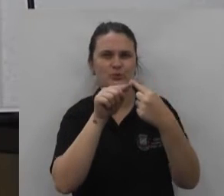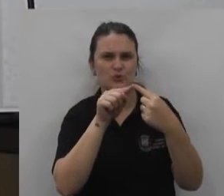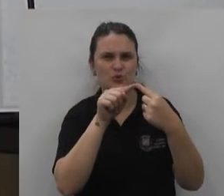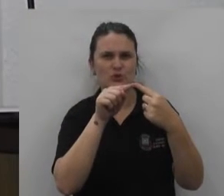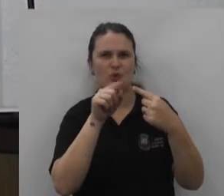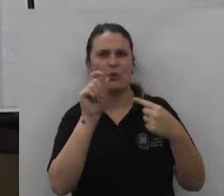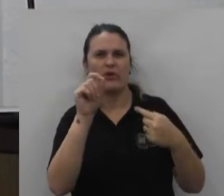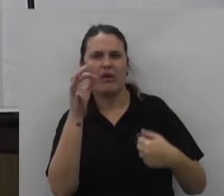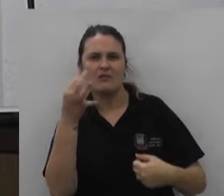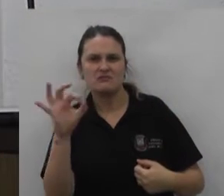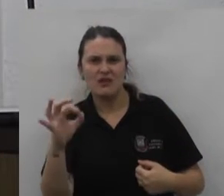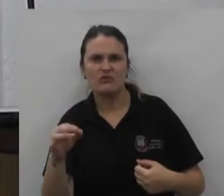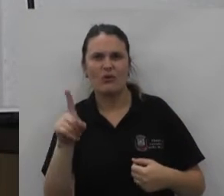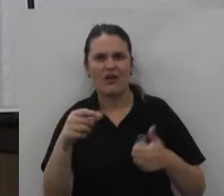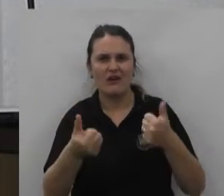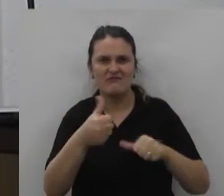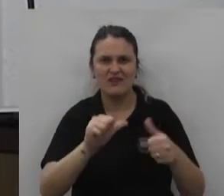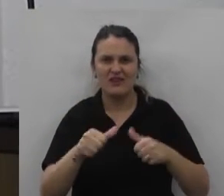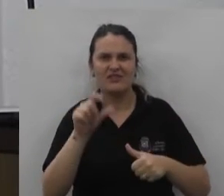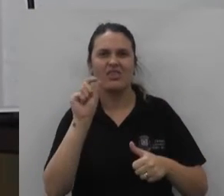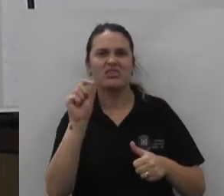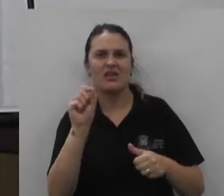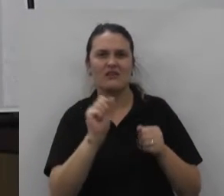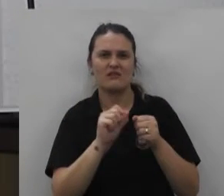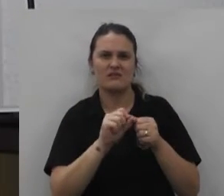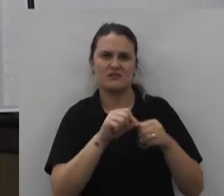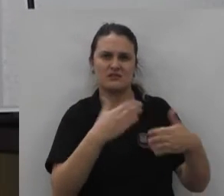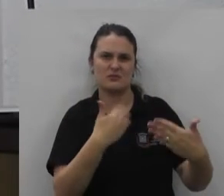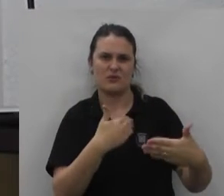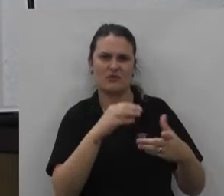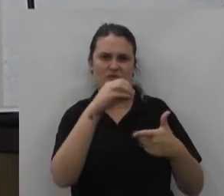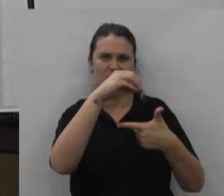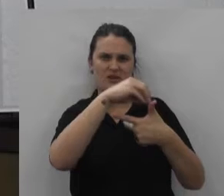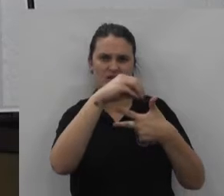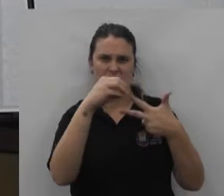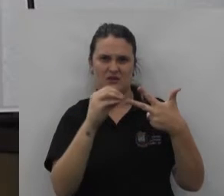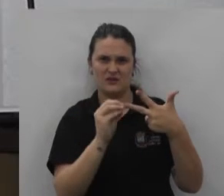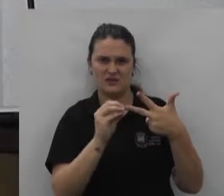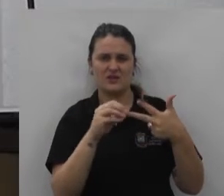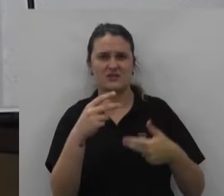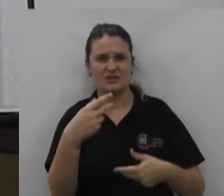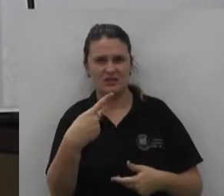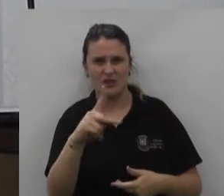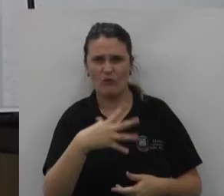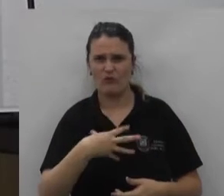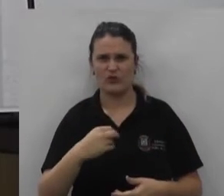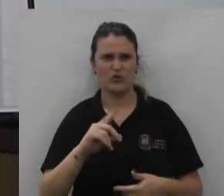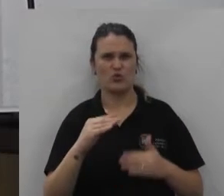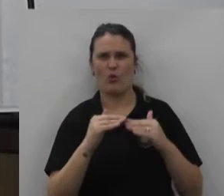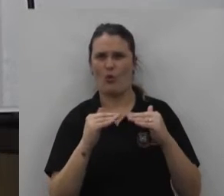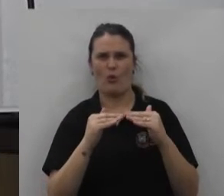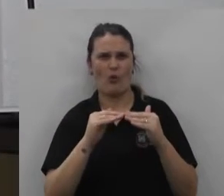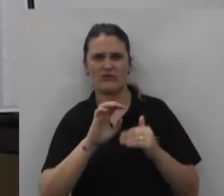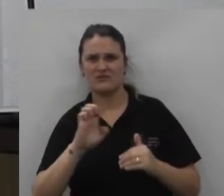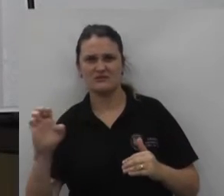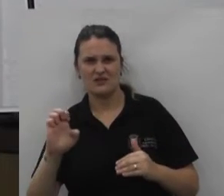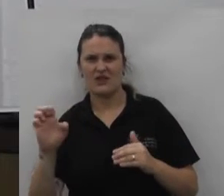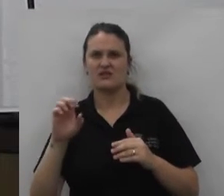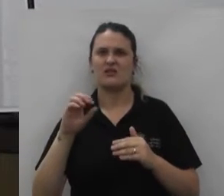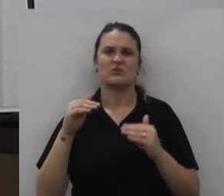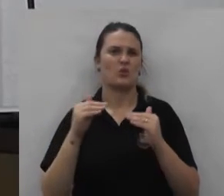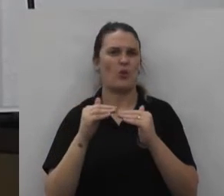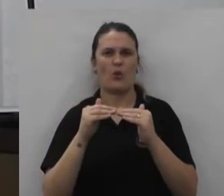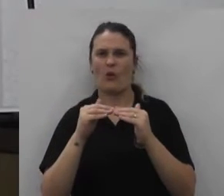questão correta é avaliado por quem montou. Portanto, se teu filho não concorda com o sistema esquerdista,